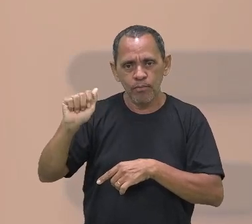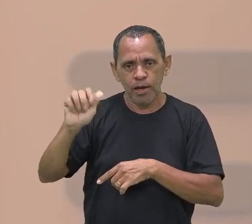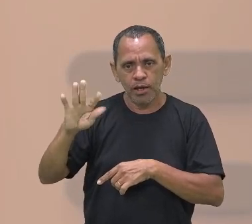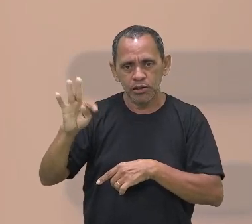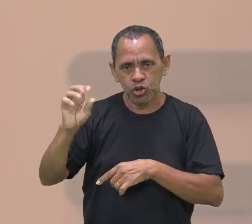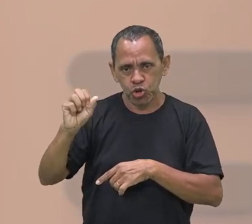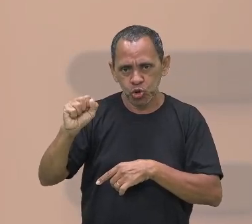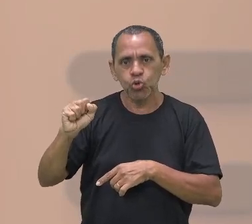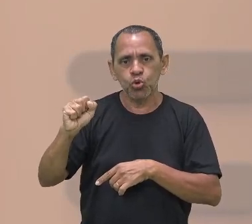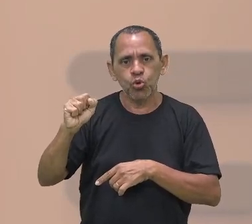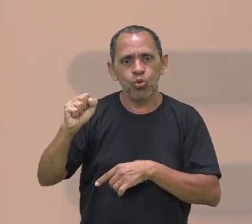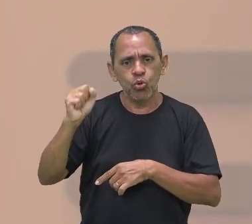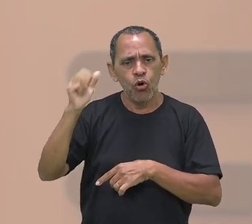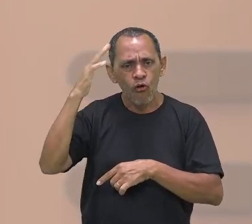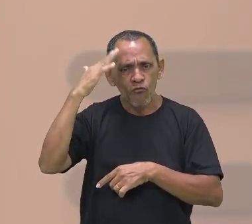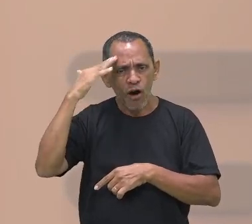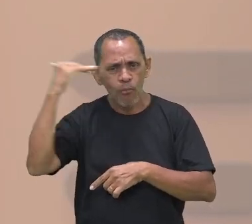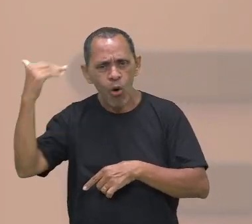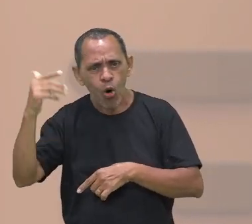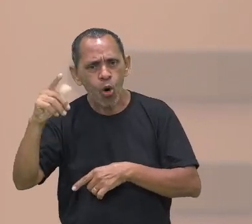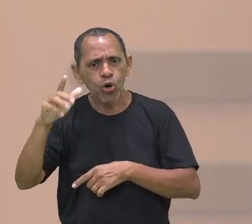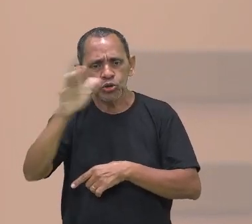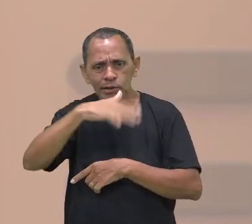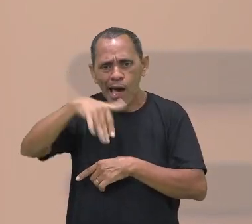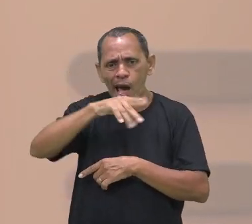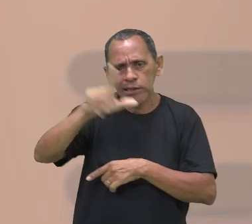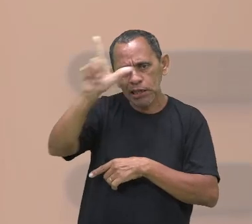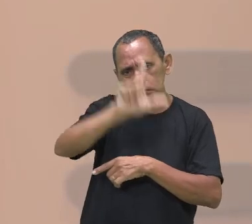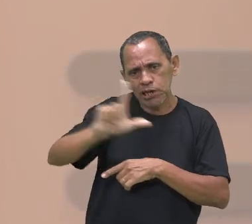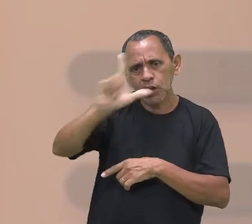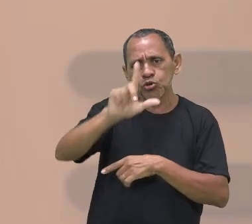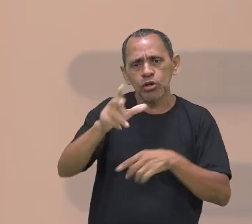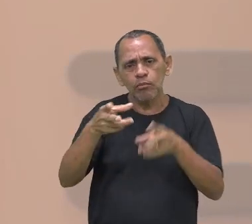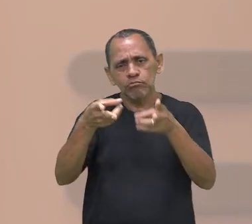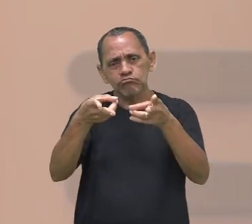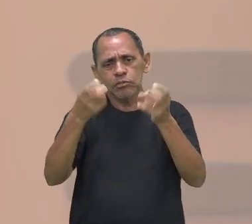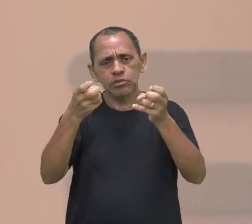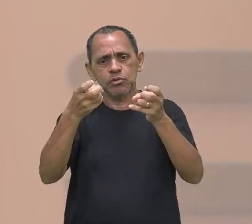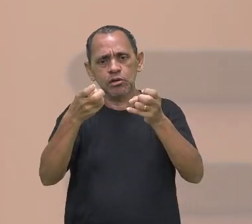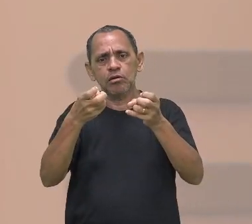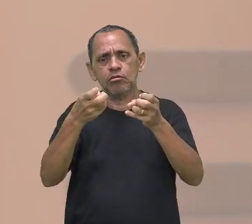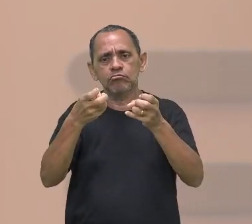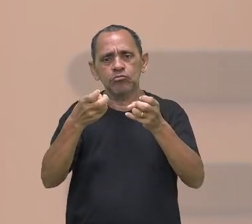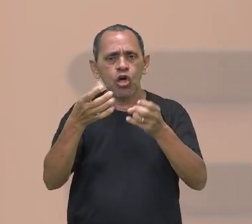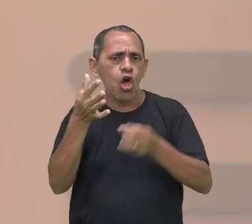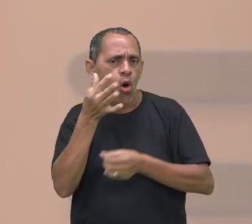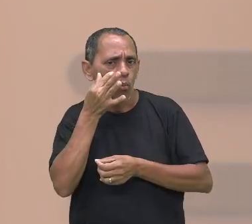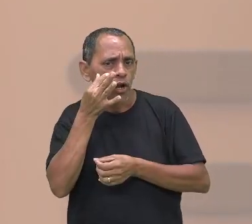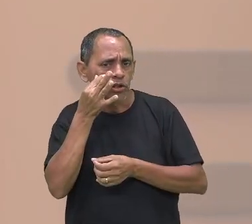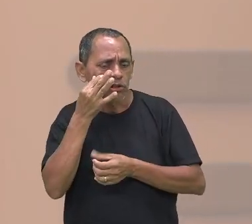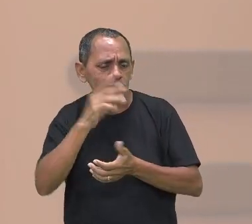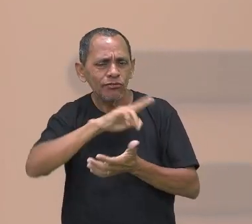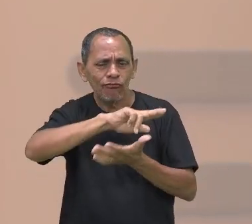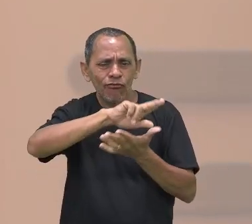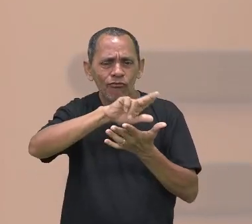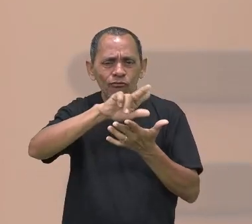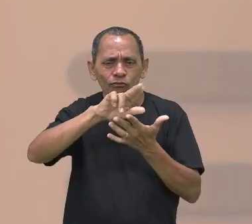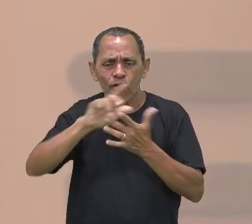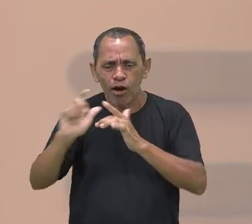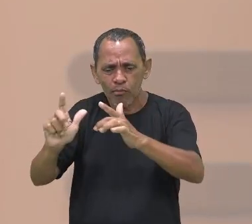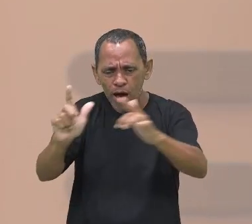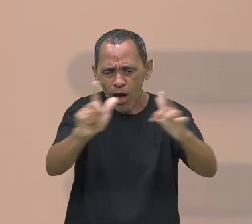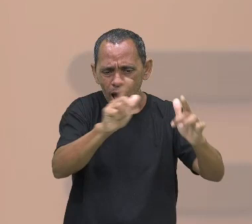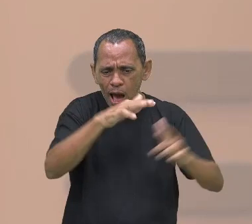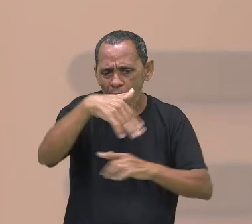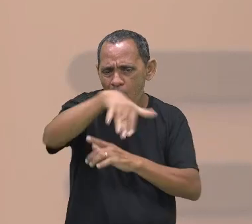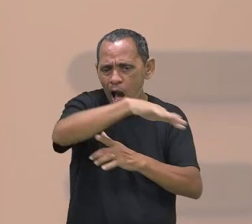Lobato. Percebam aí como Caio Prado Júnior esteve presente em várias esferas do conhecimento, mas